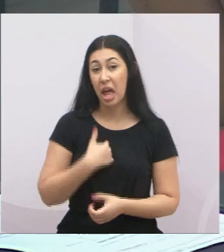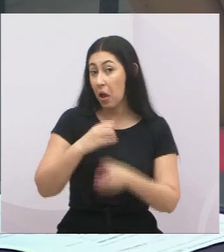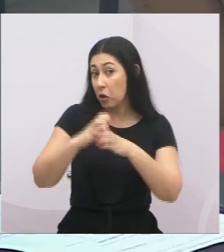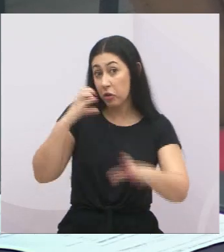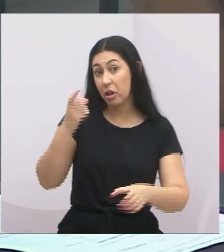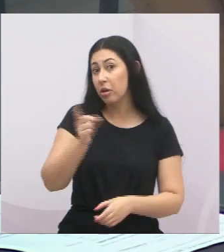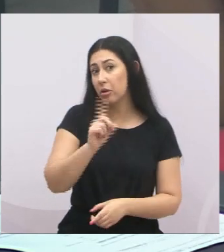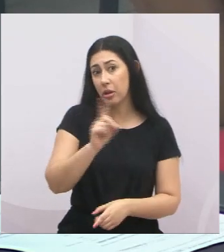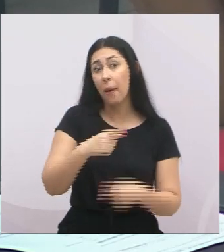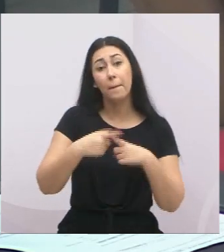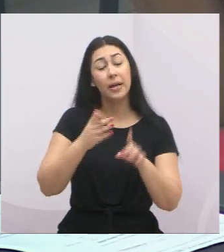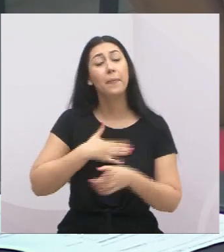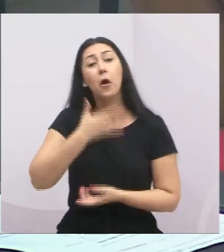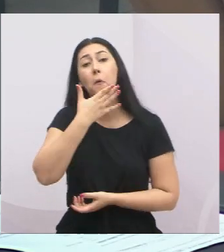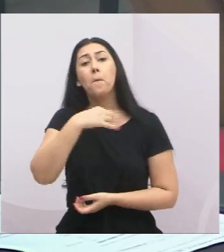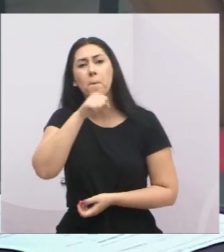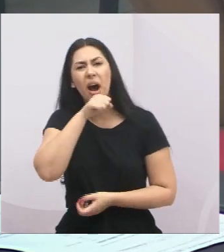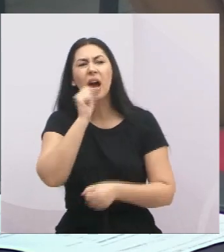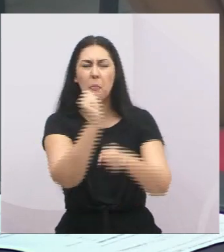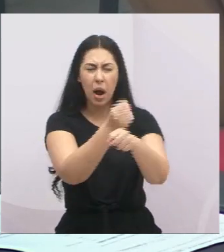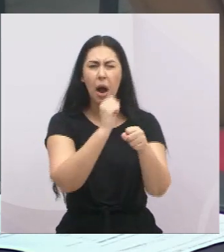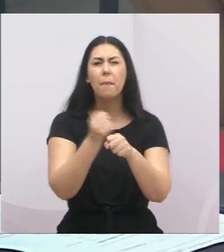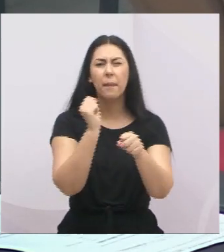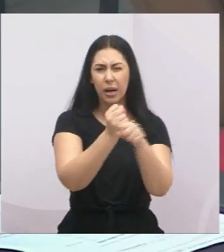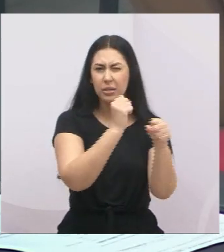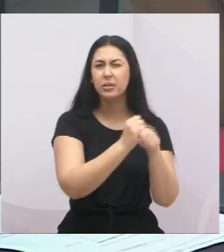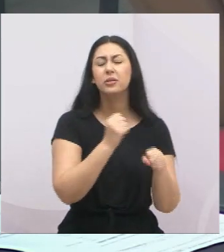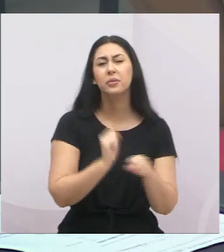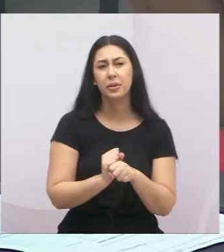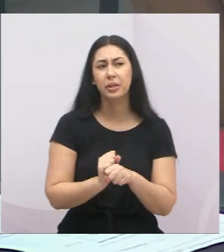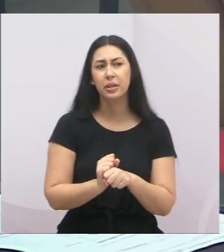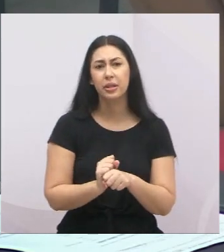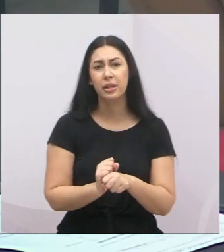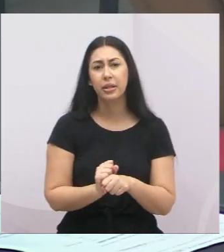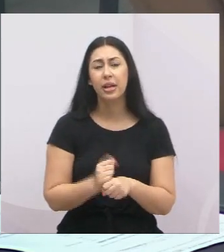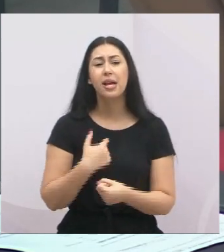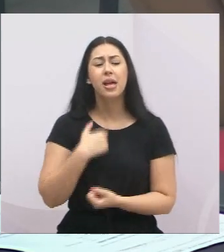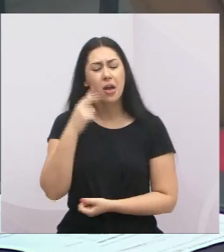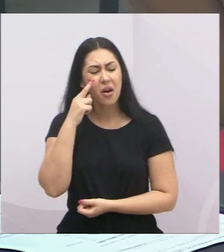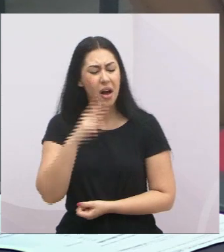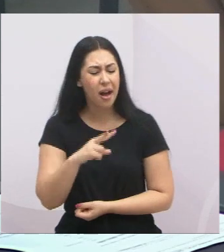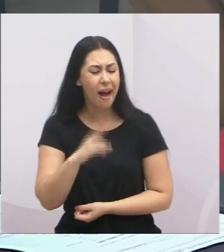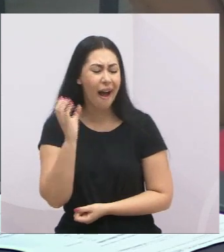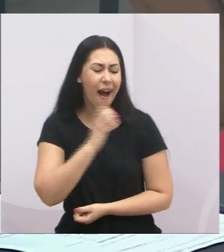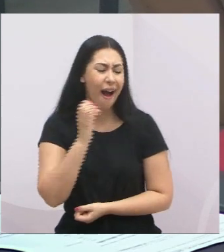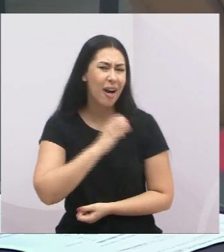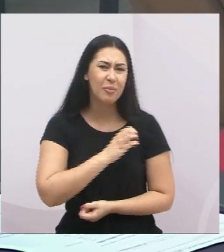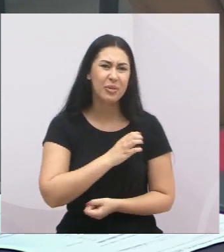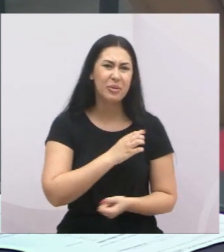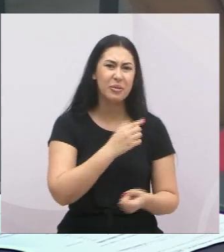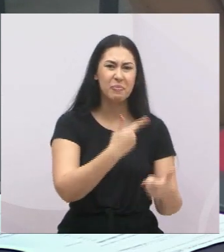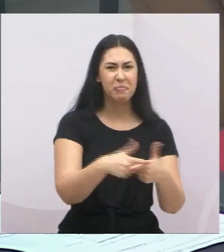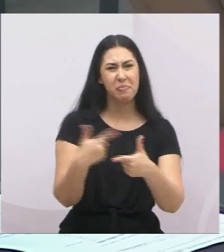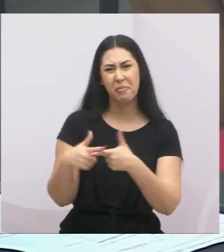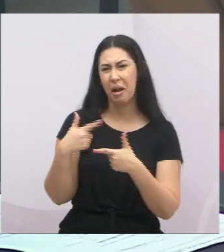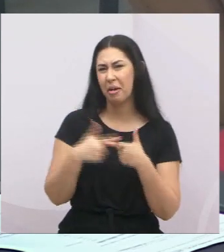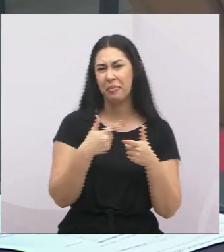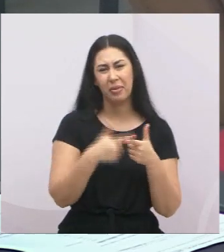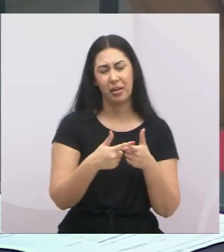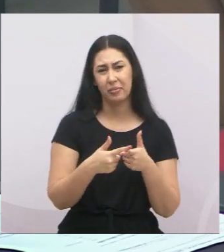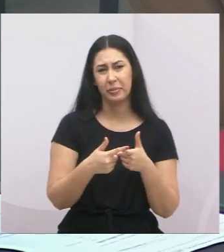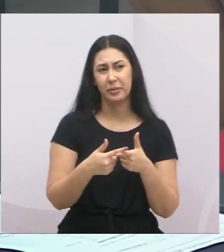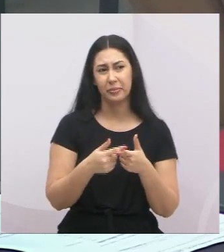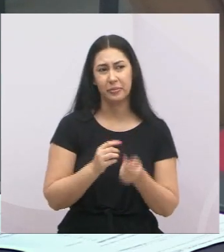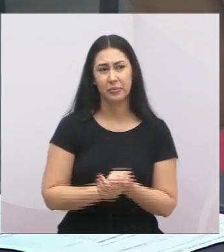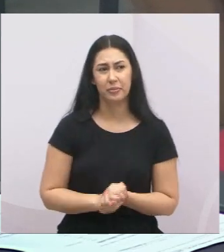mas eu sou filha de pedreiro, vai influenciar na qualidade, no tempo do serviço. Então, você está correto em ser